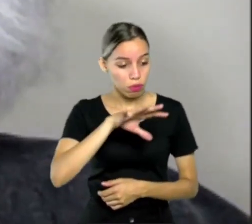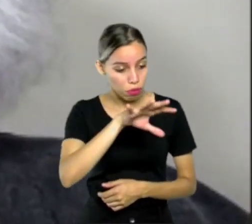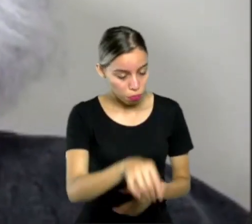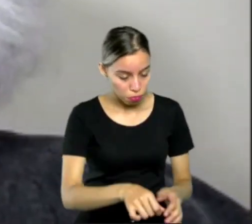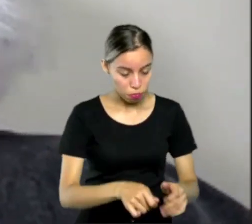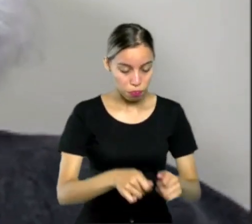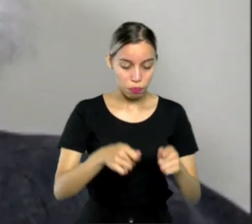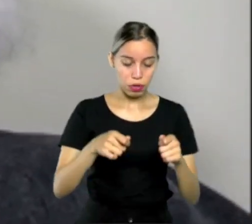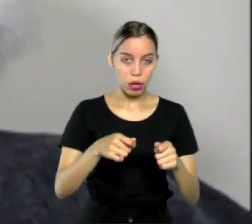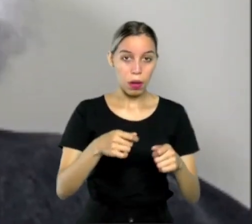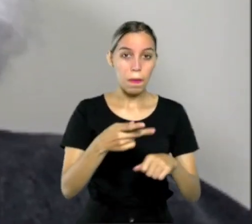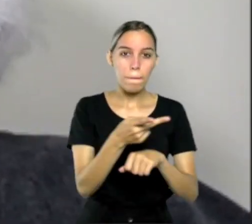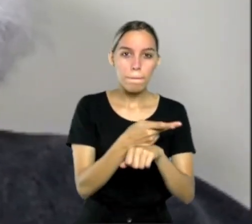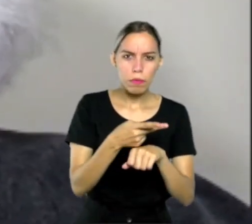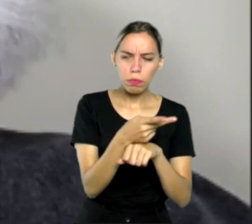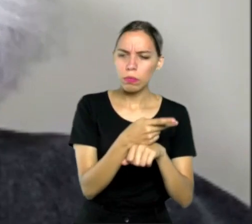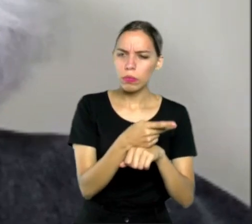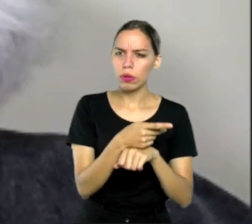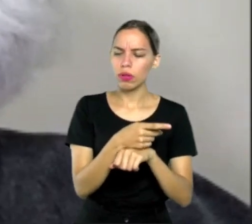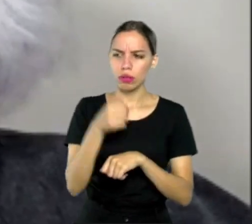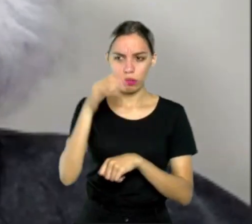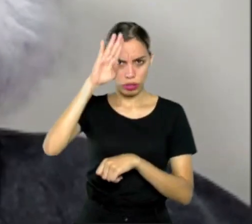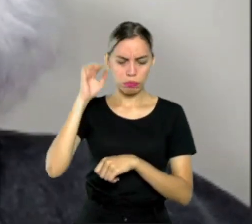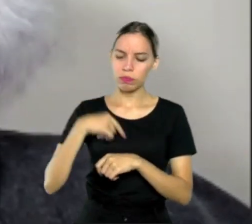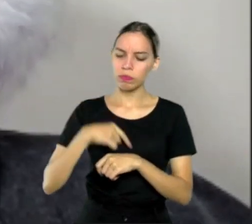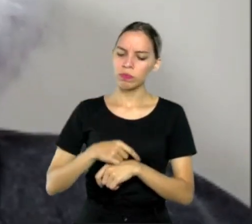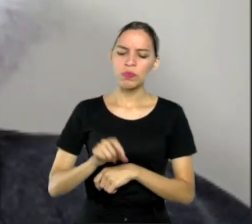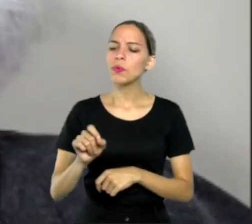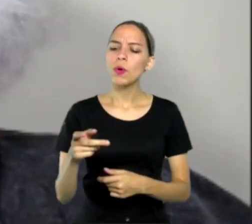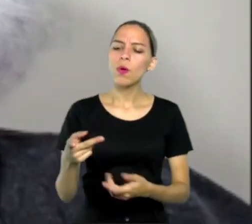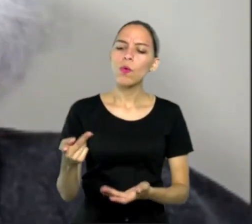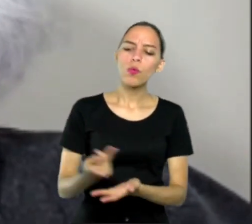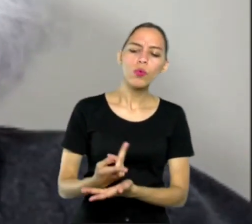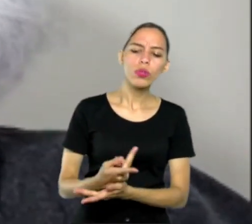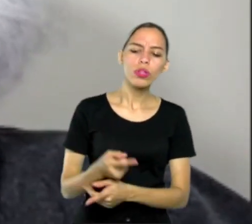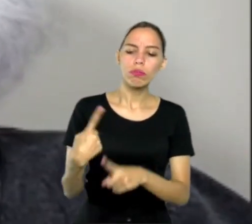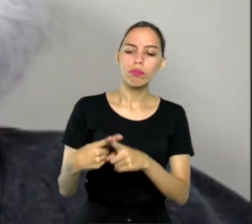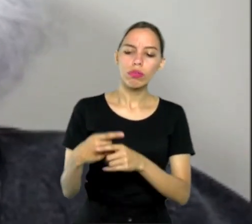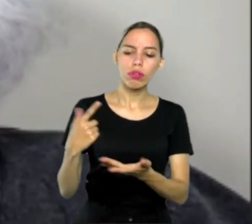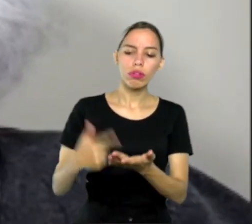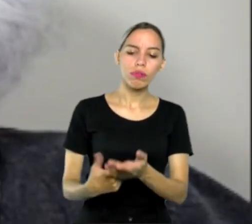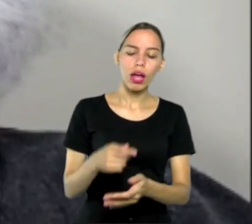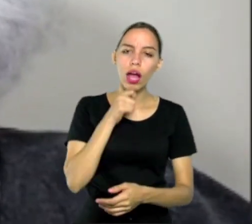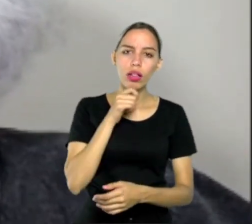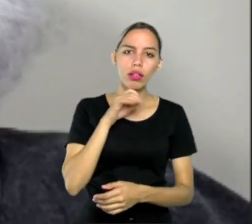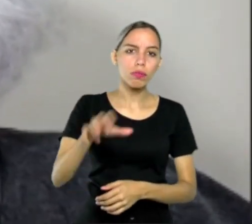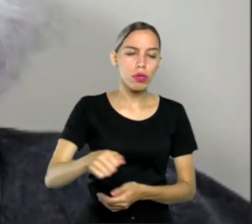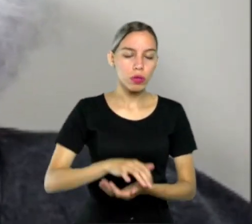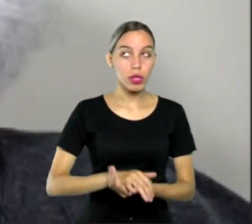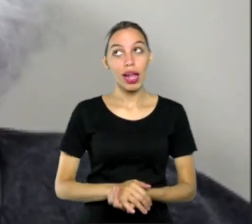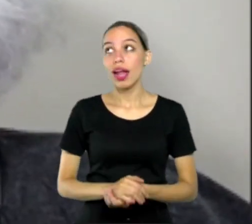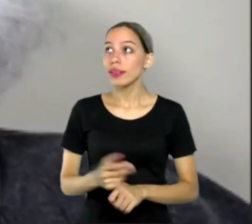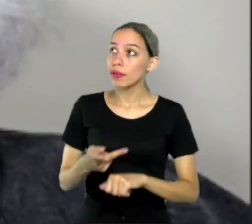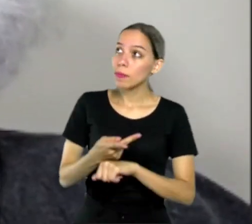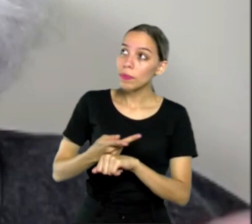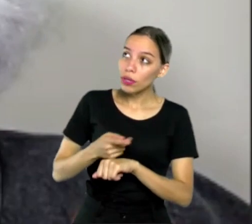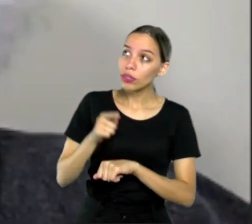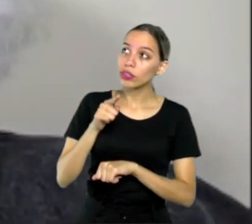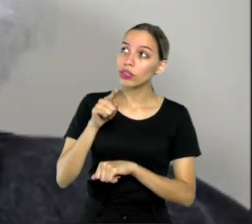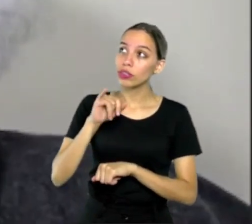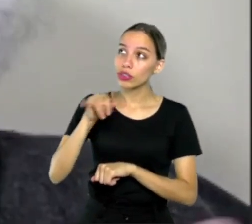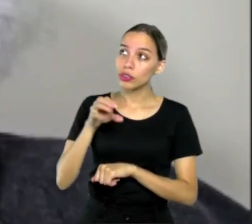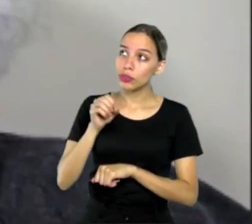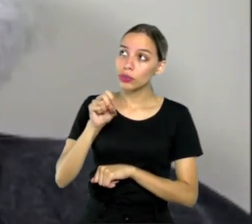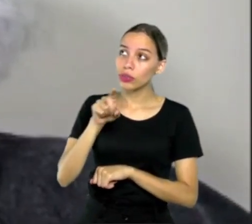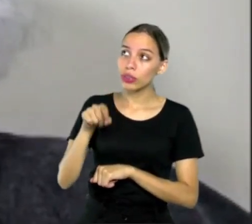Camões, mas aquilo foi assim, tipo um balde d'água fria, né? E aí, depois